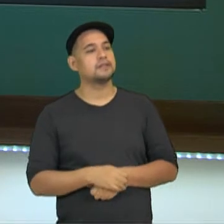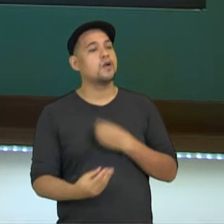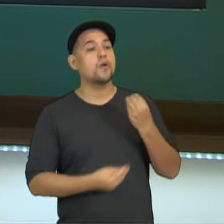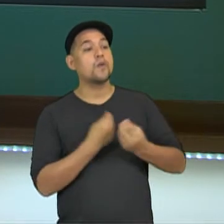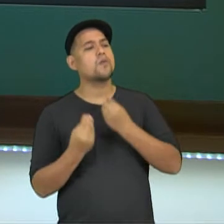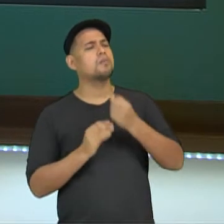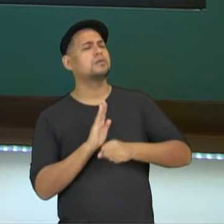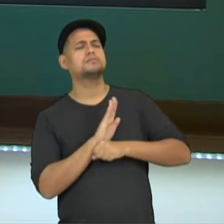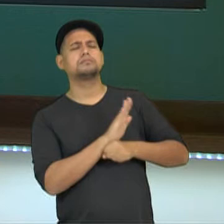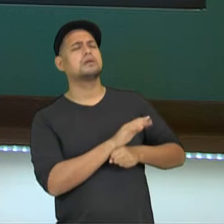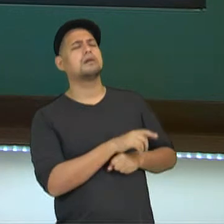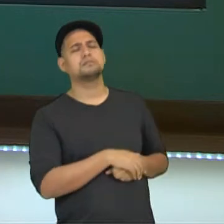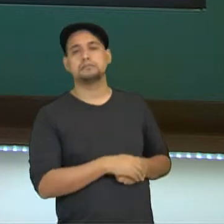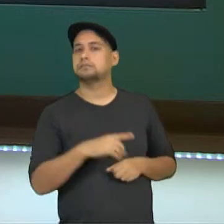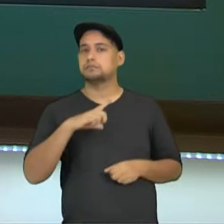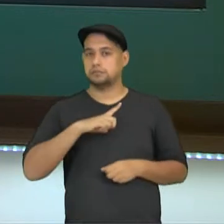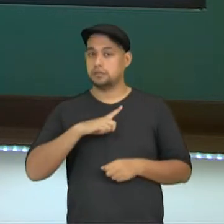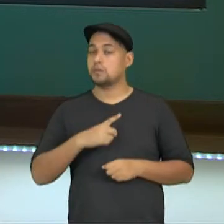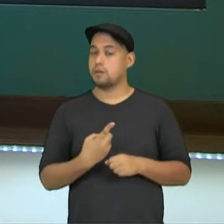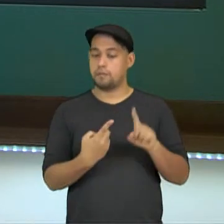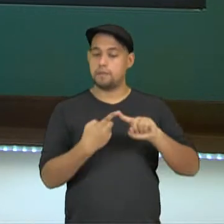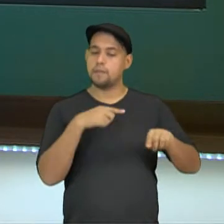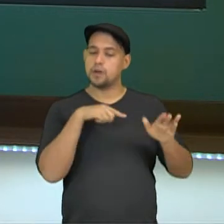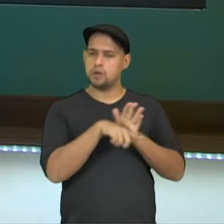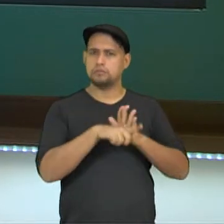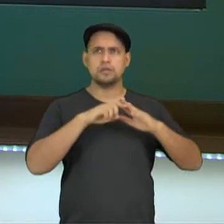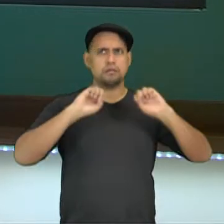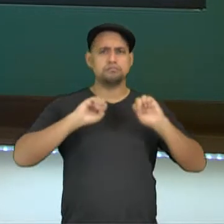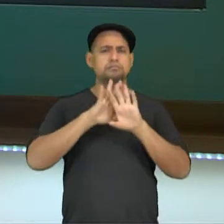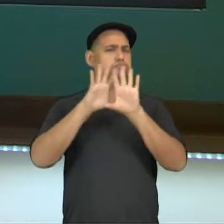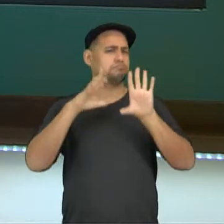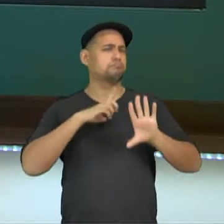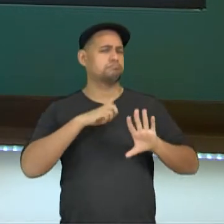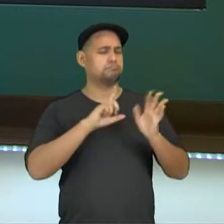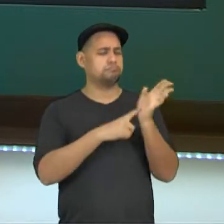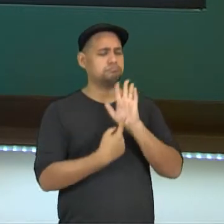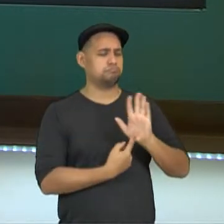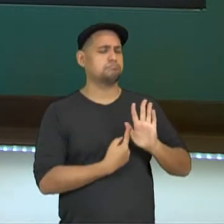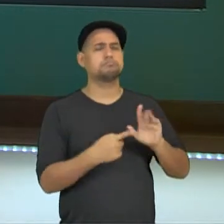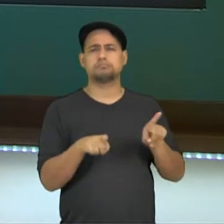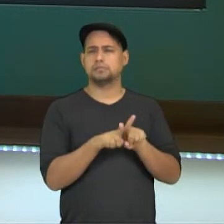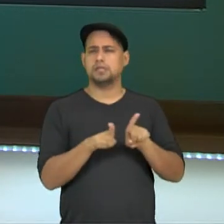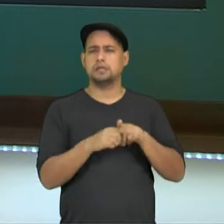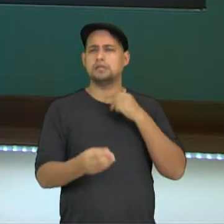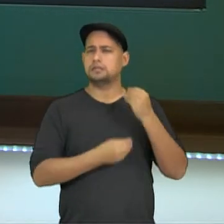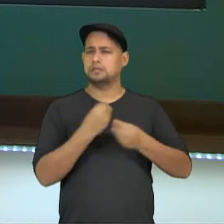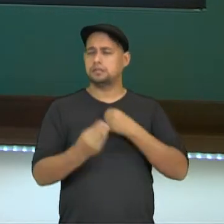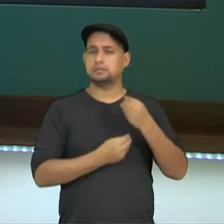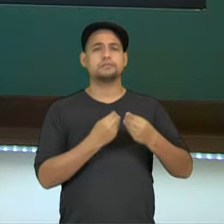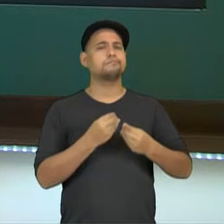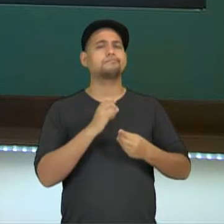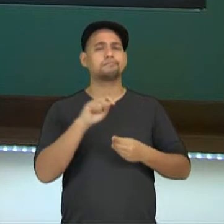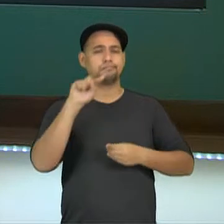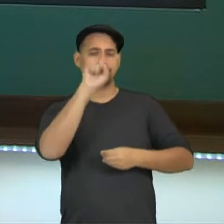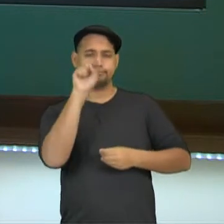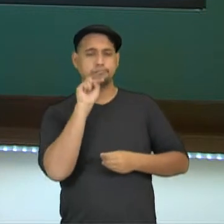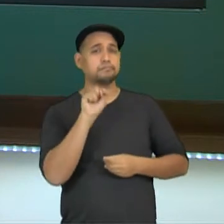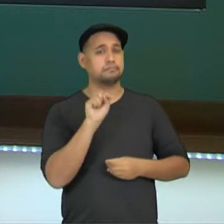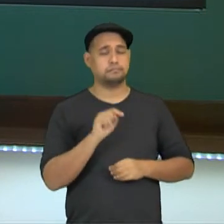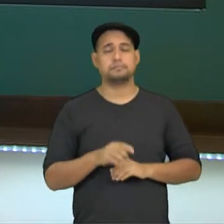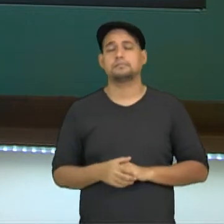Então aqui eu tenho uma pergunta, claro que ela está ali expressa através do ponto de